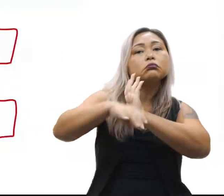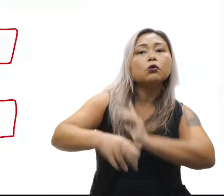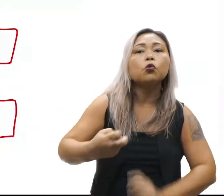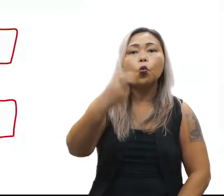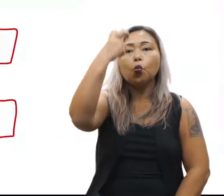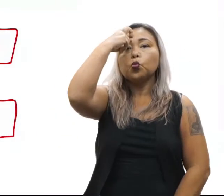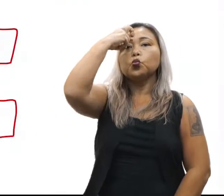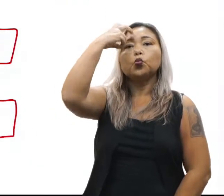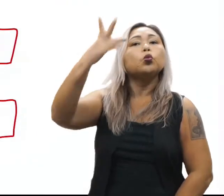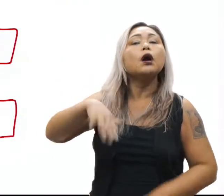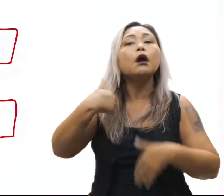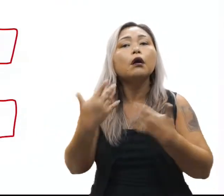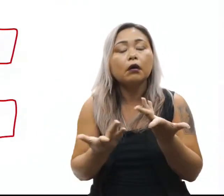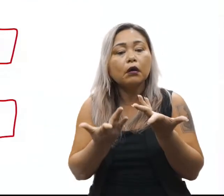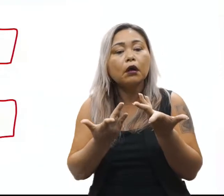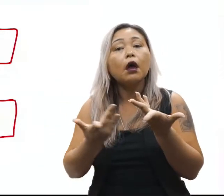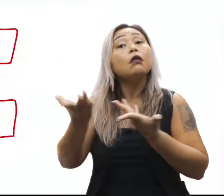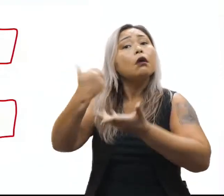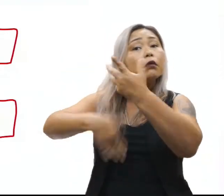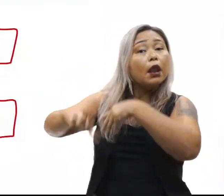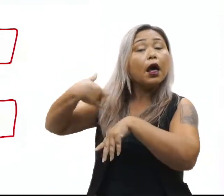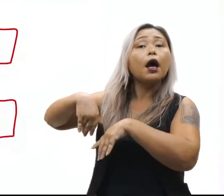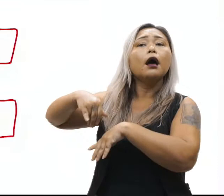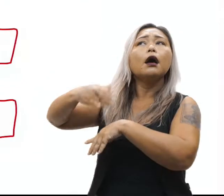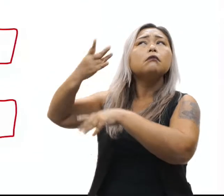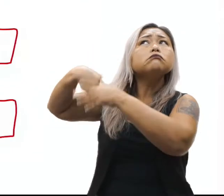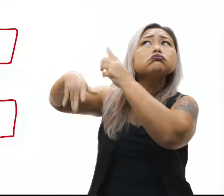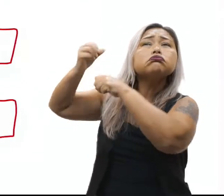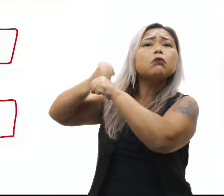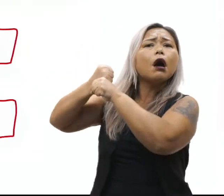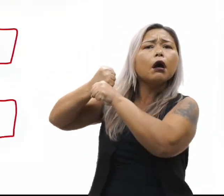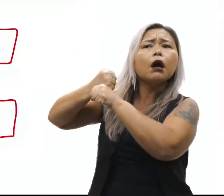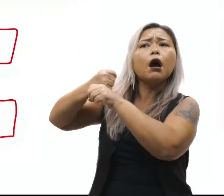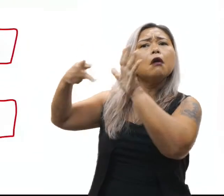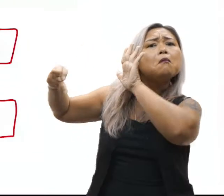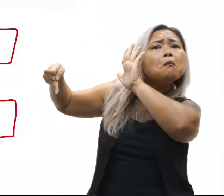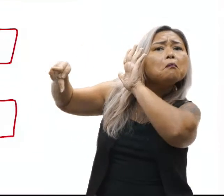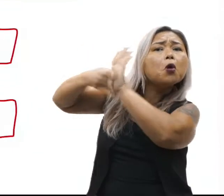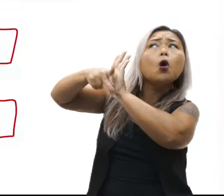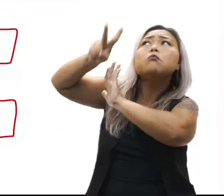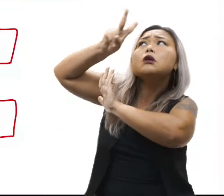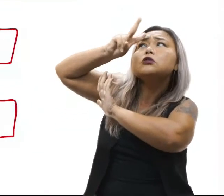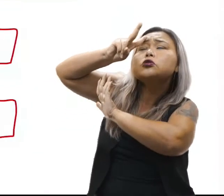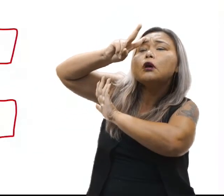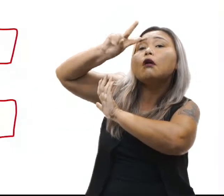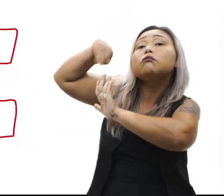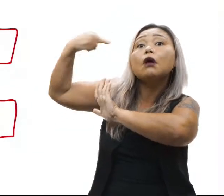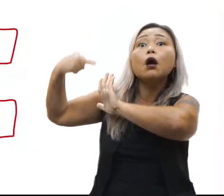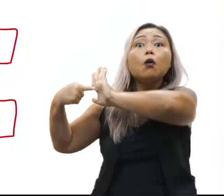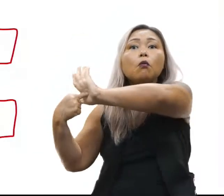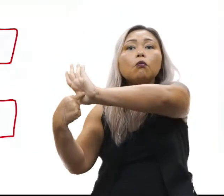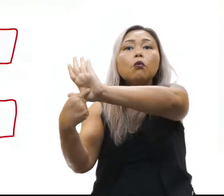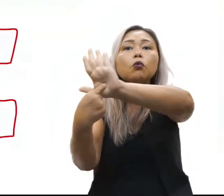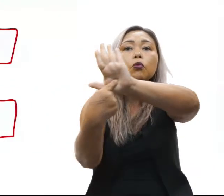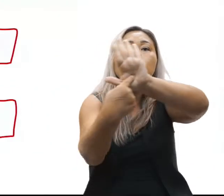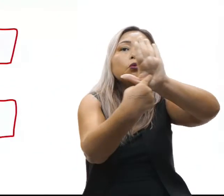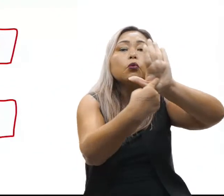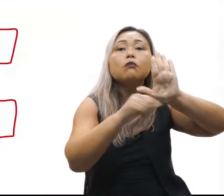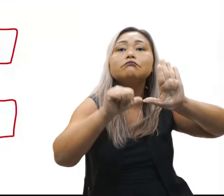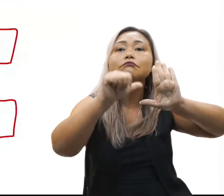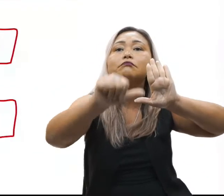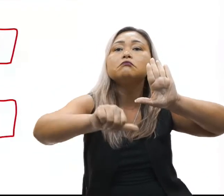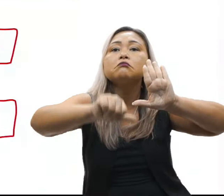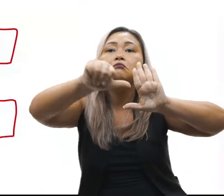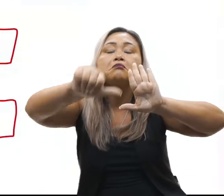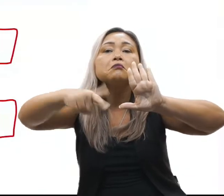dentro da Idade Antiga, a própria história foi mostrando as modificações. Por exemplo, as